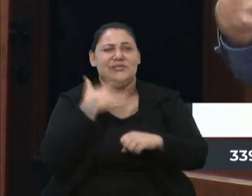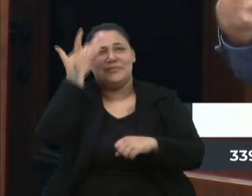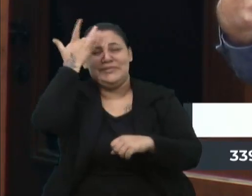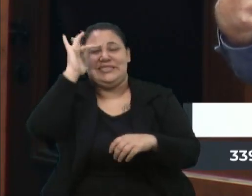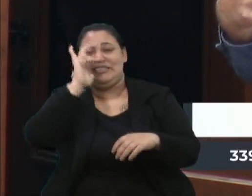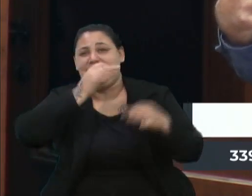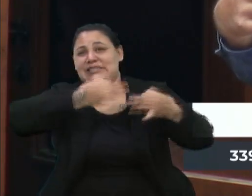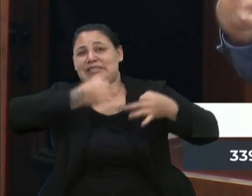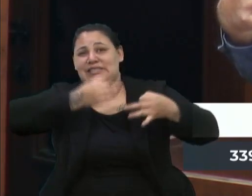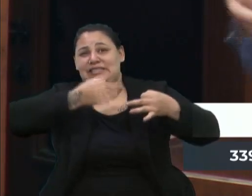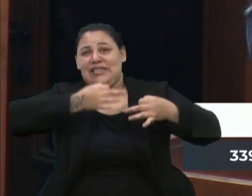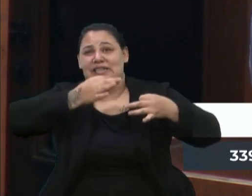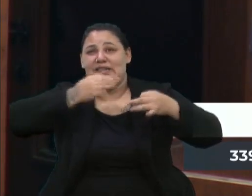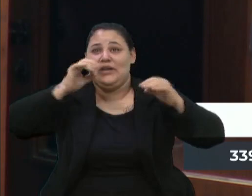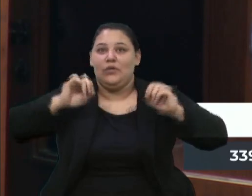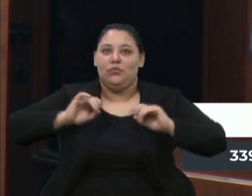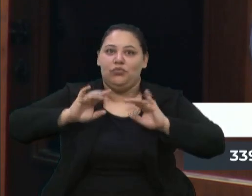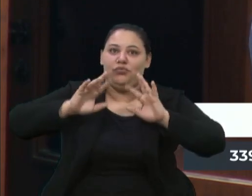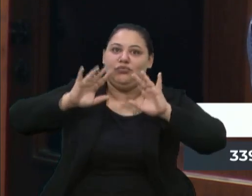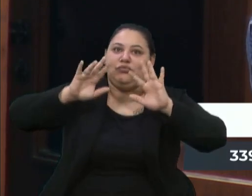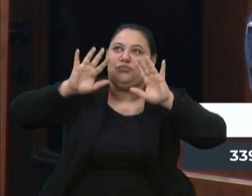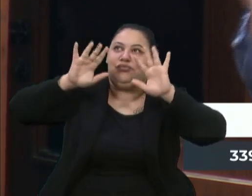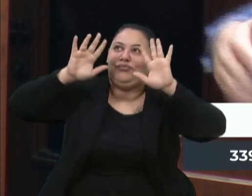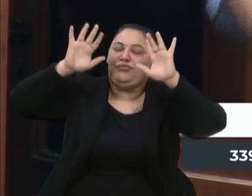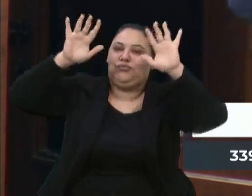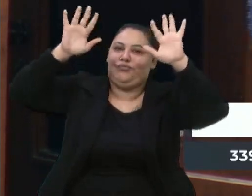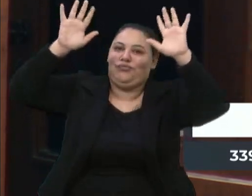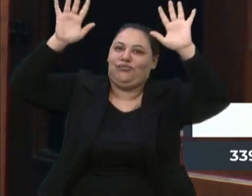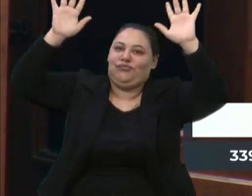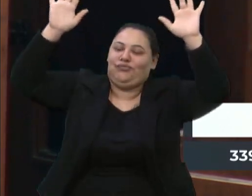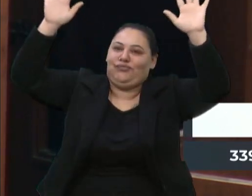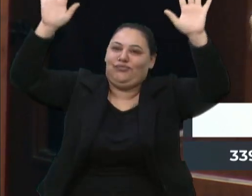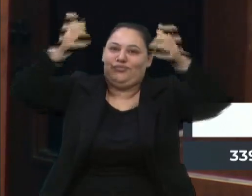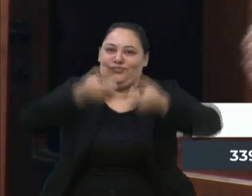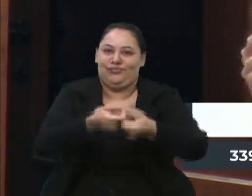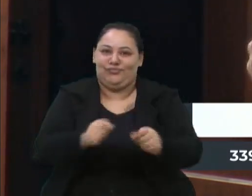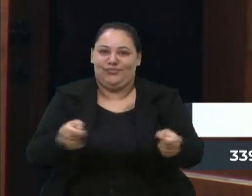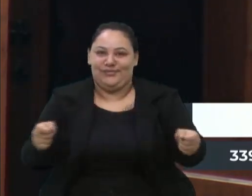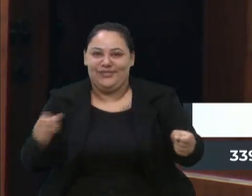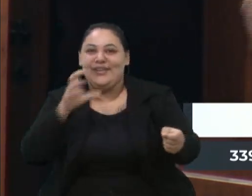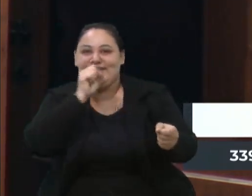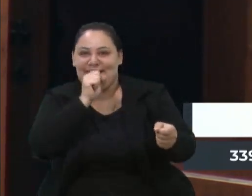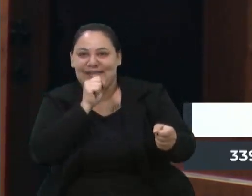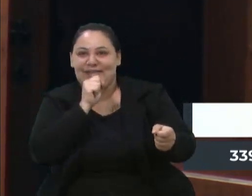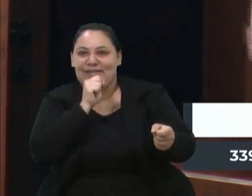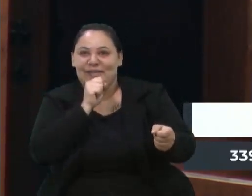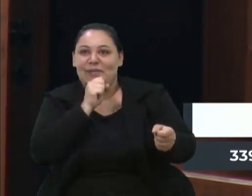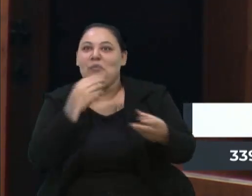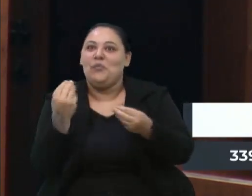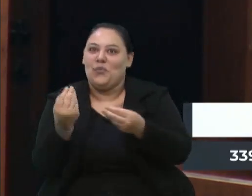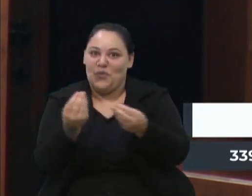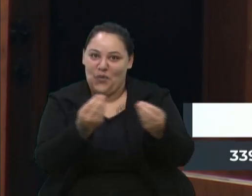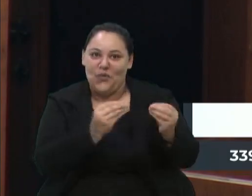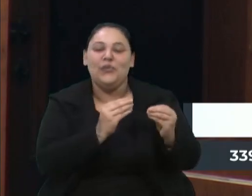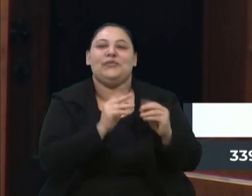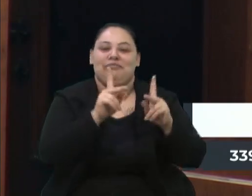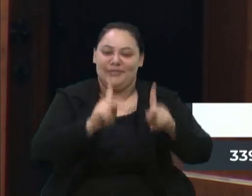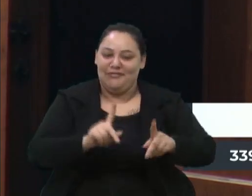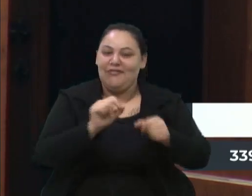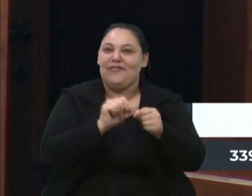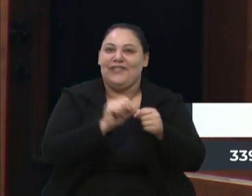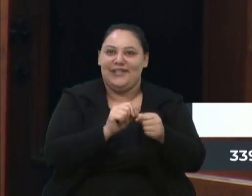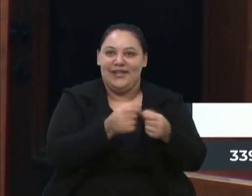mensurar a fumaça de churrasco era sábado né mas tava uma fumaceira de churrasco